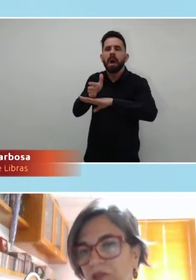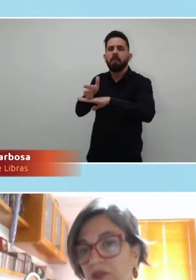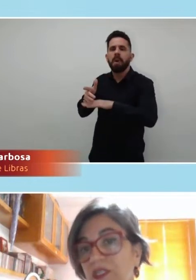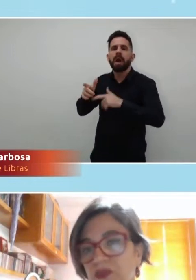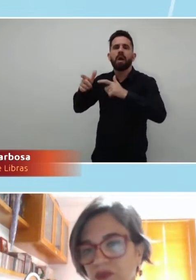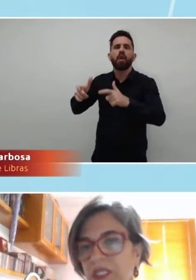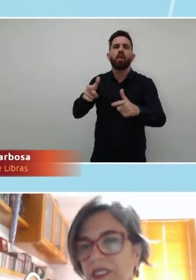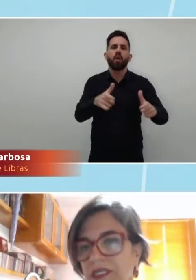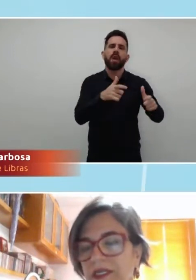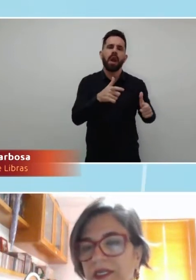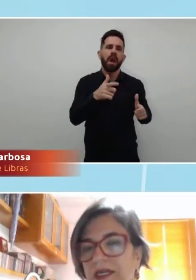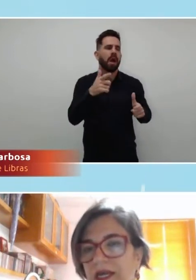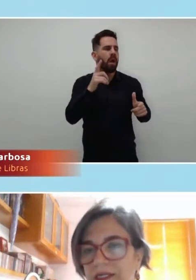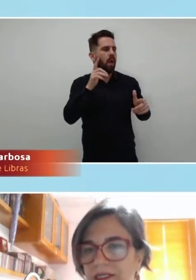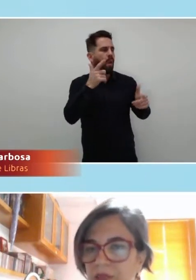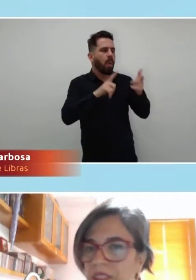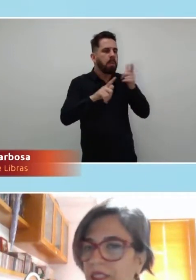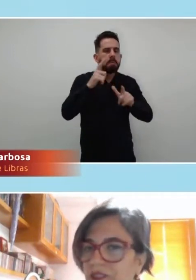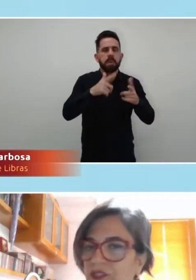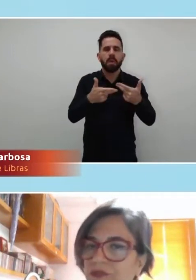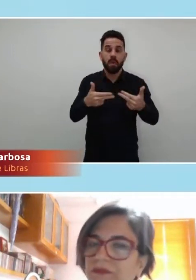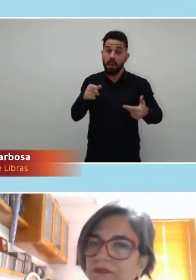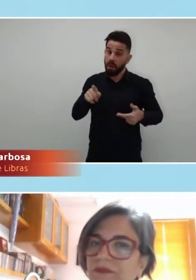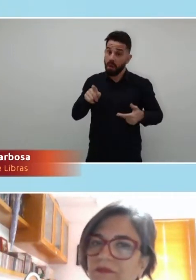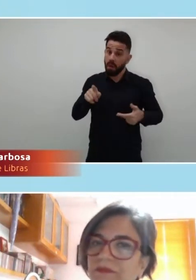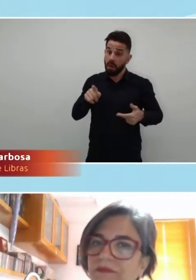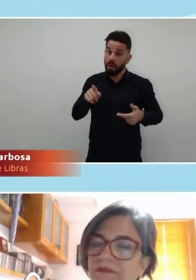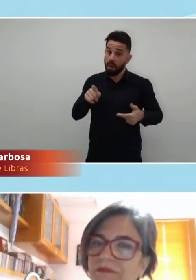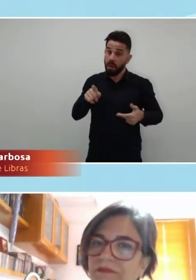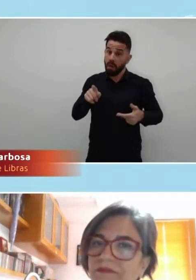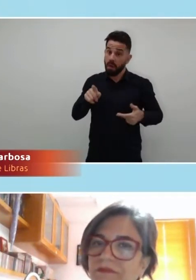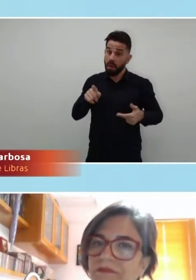espaço. Isso seria acessibilidade.